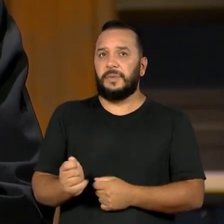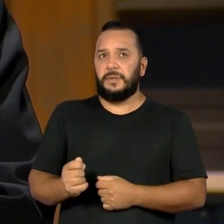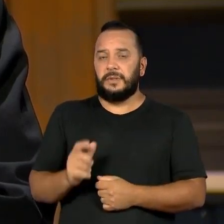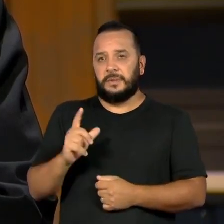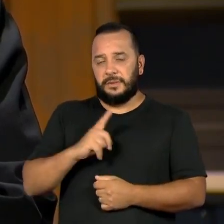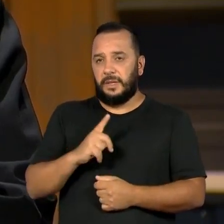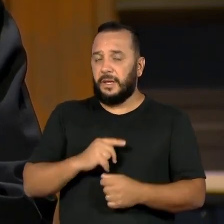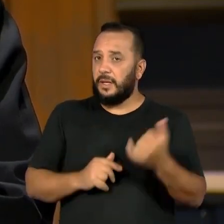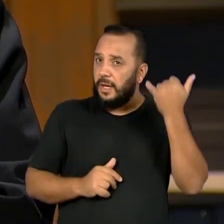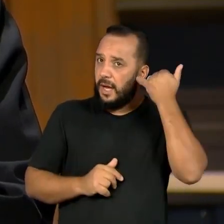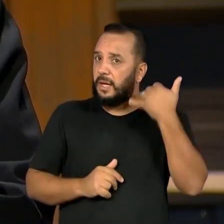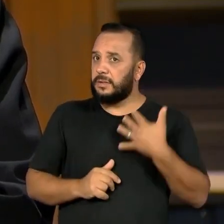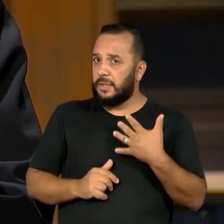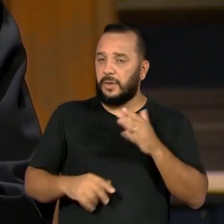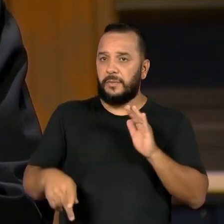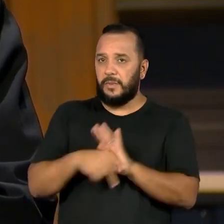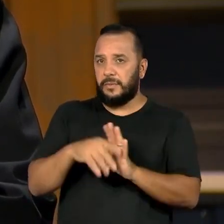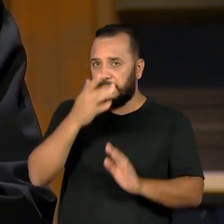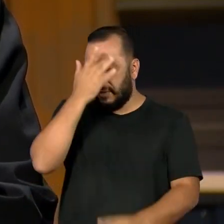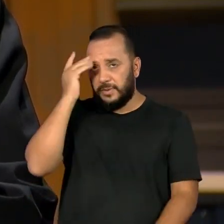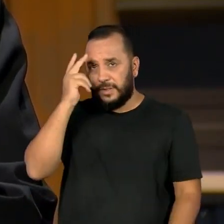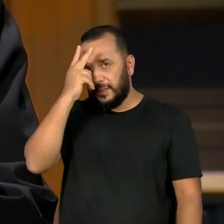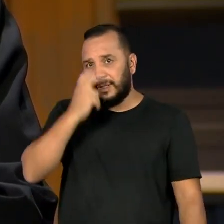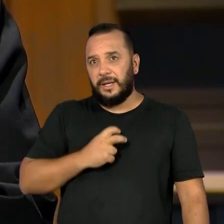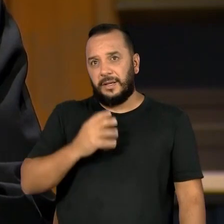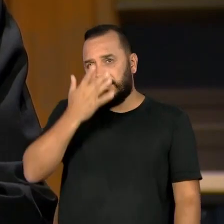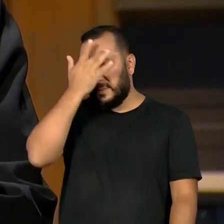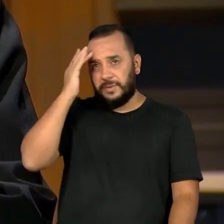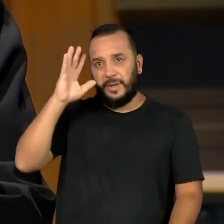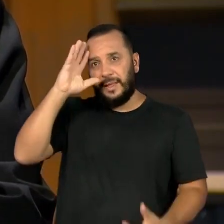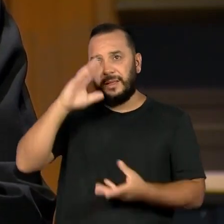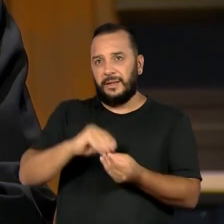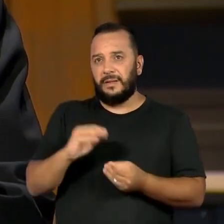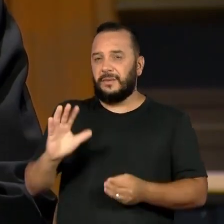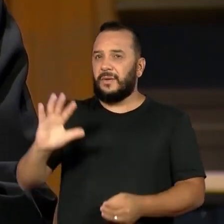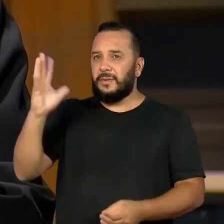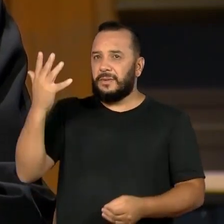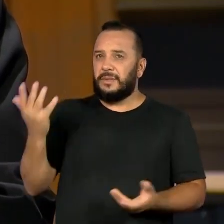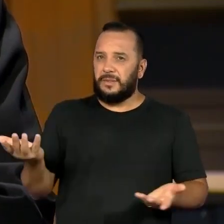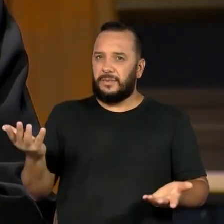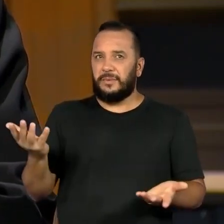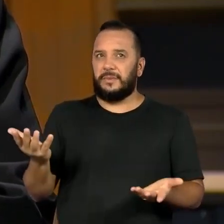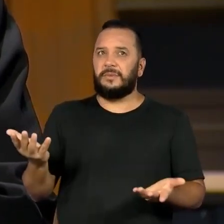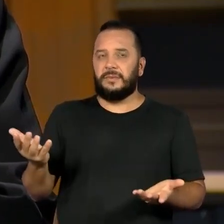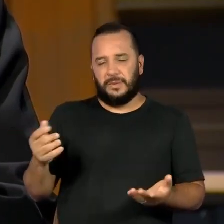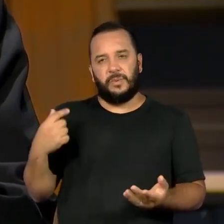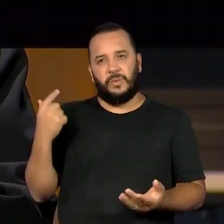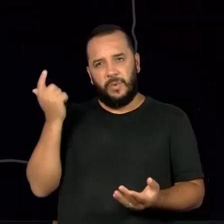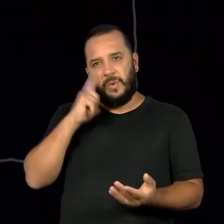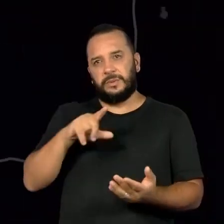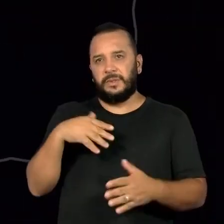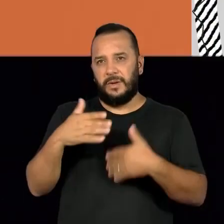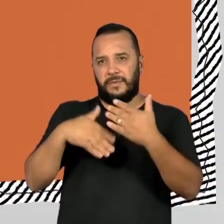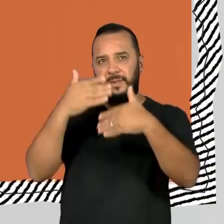narração para quem não enxerga a pessoa entender o que tá acontecendo Enfim então acho que a gente avançou muito